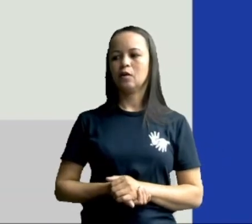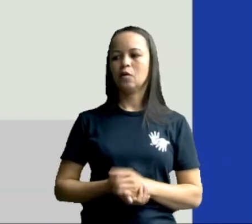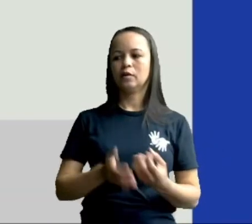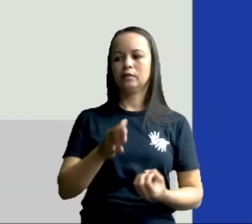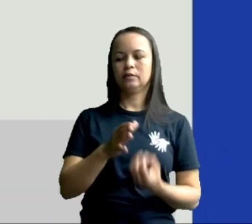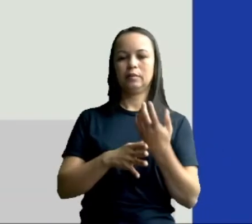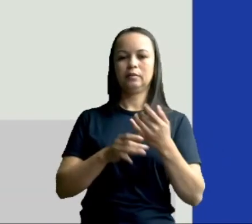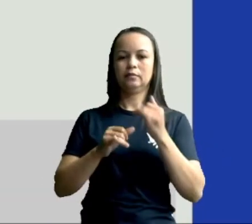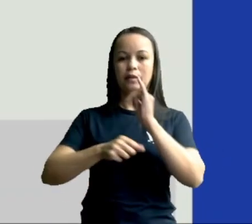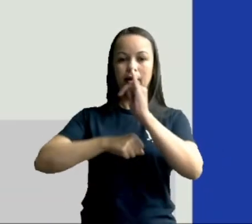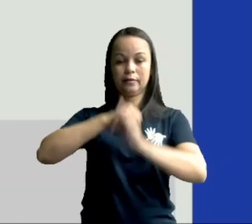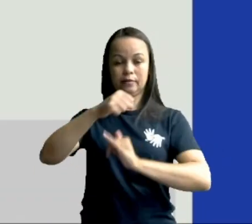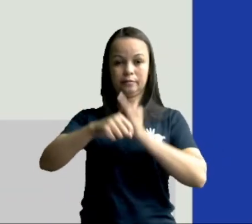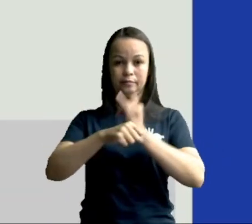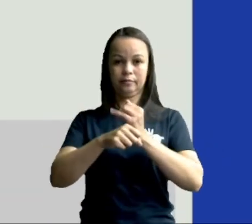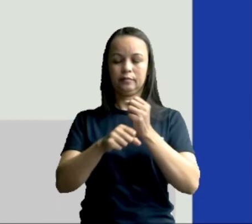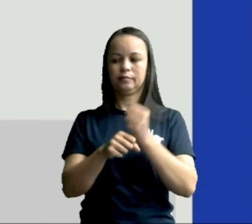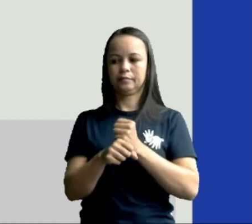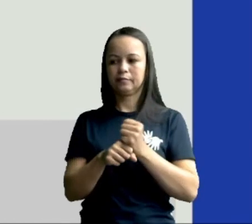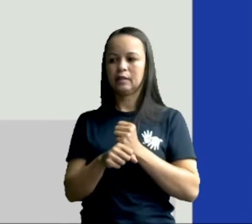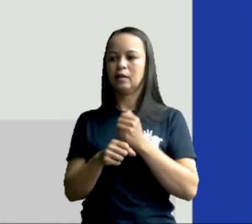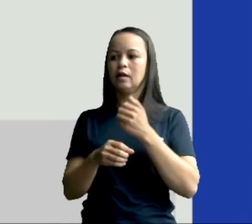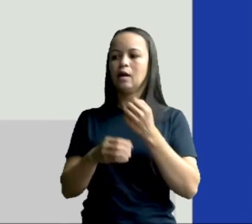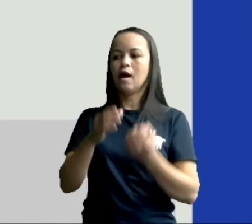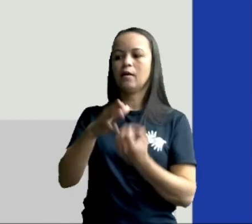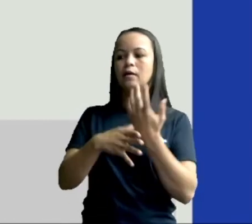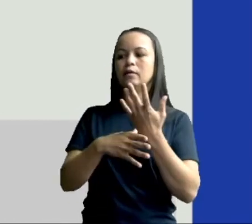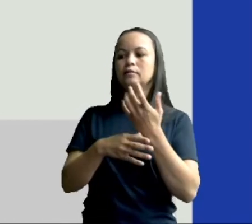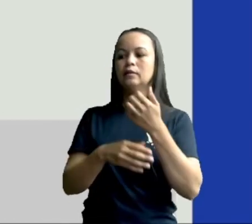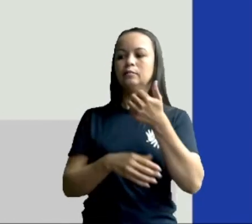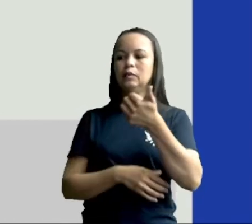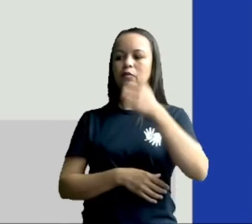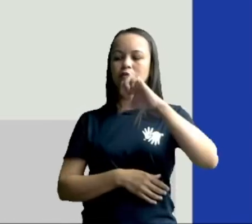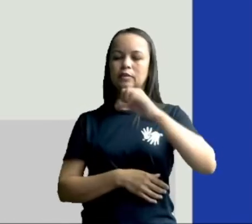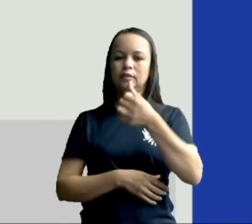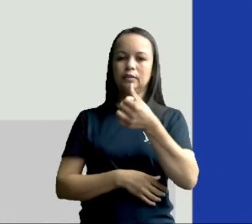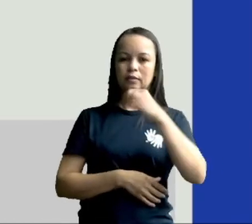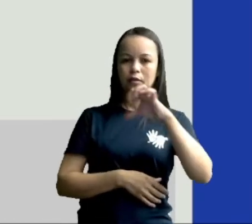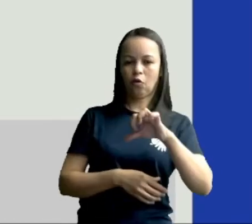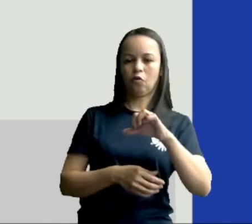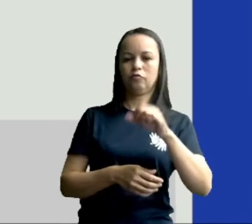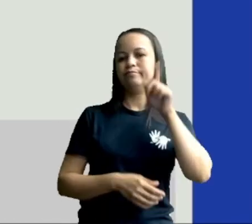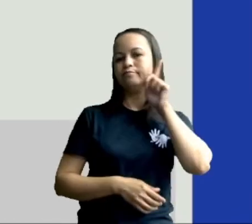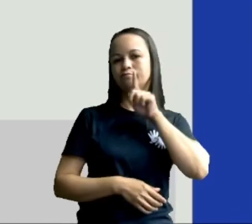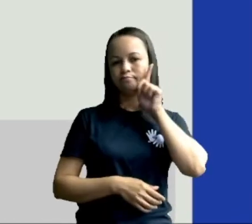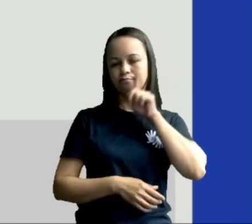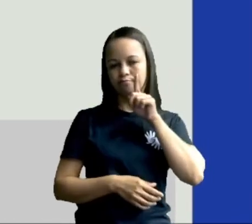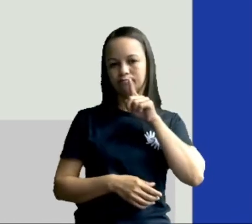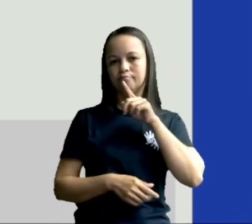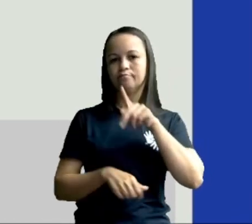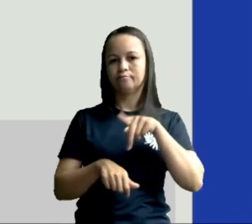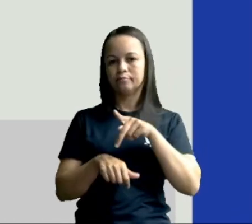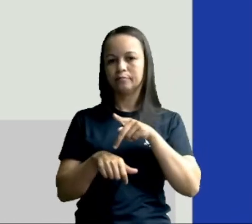A internet nasceu em 1969 nos Estados Unidos, certo?